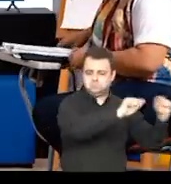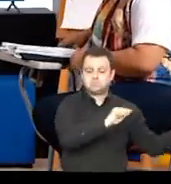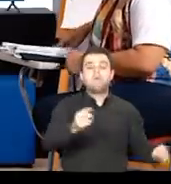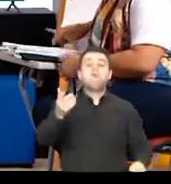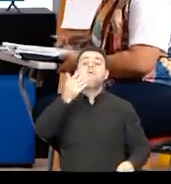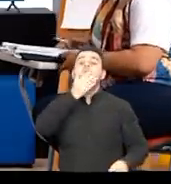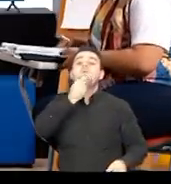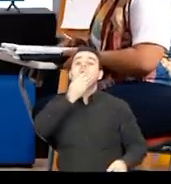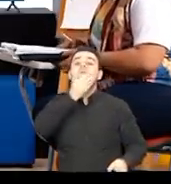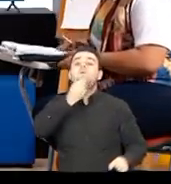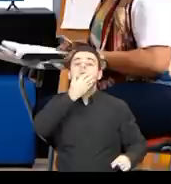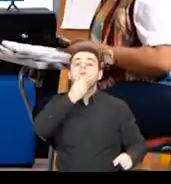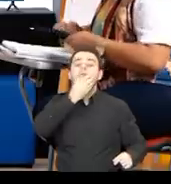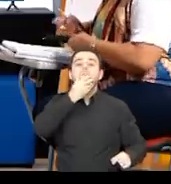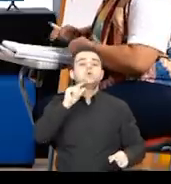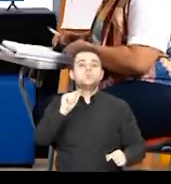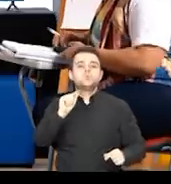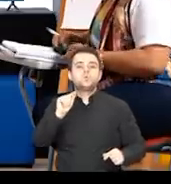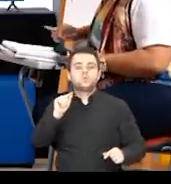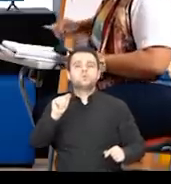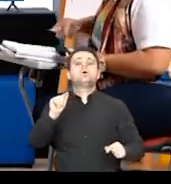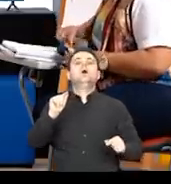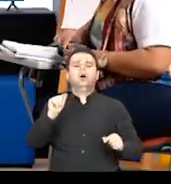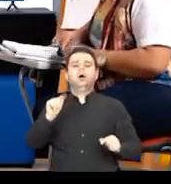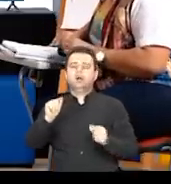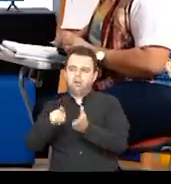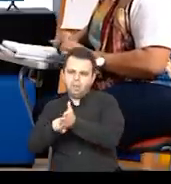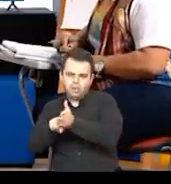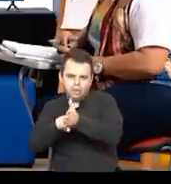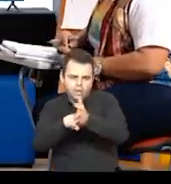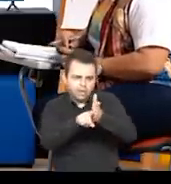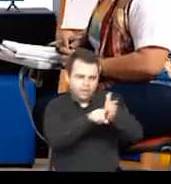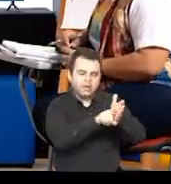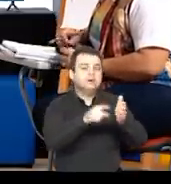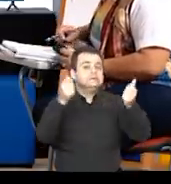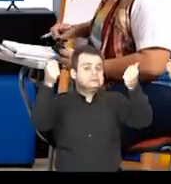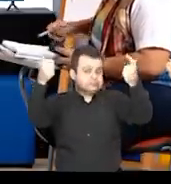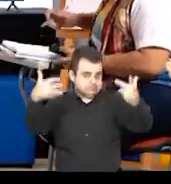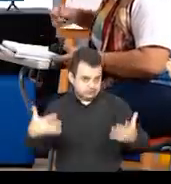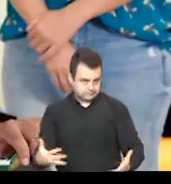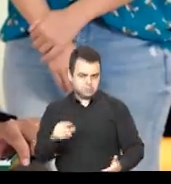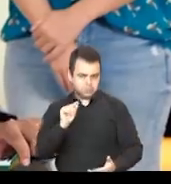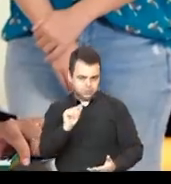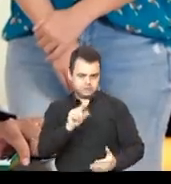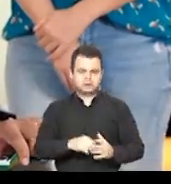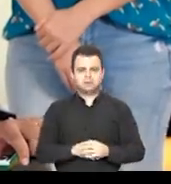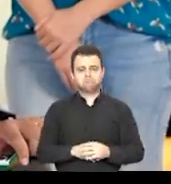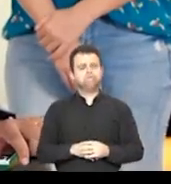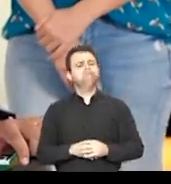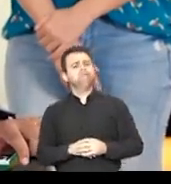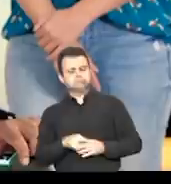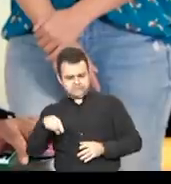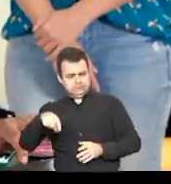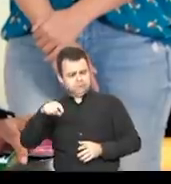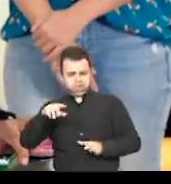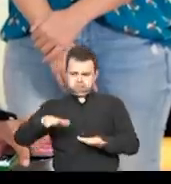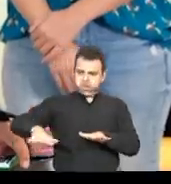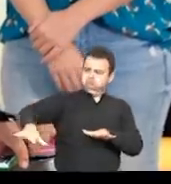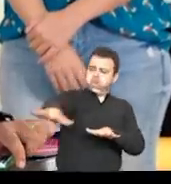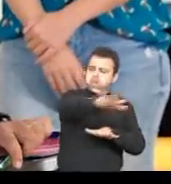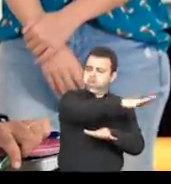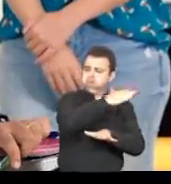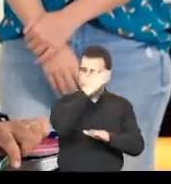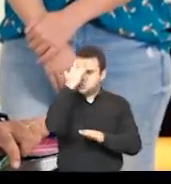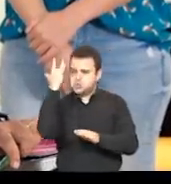Visconde de Taunay, em Visões do Sertão. Olha só o que ele disse. A povoação consta de meia dúzia